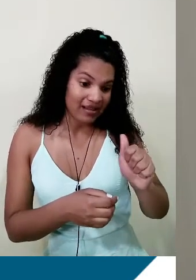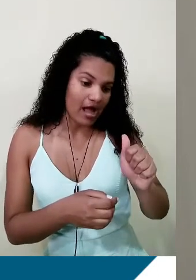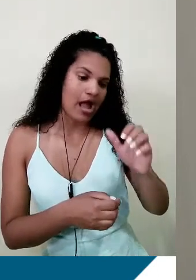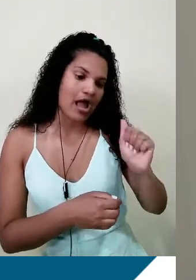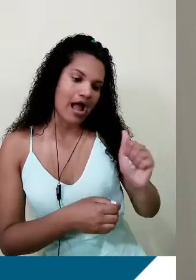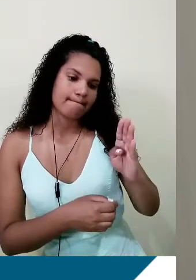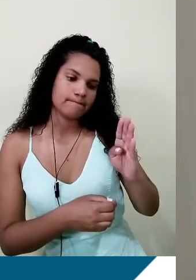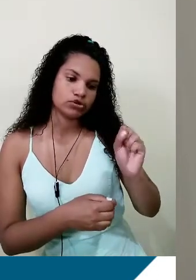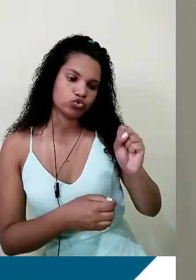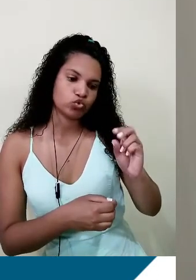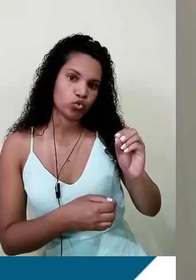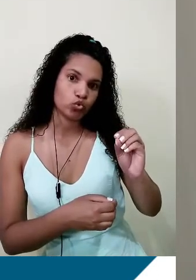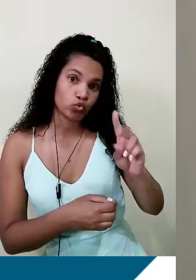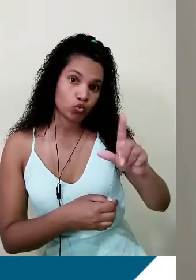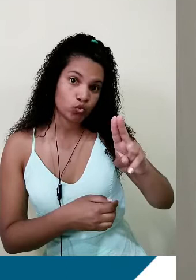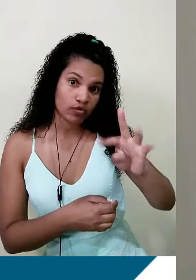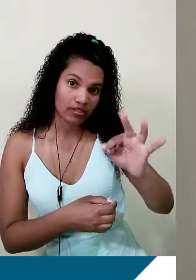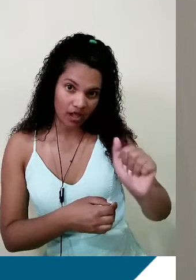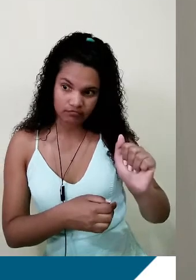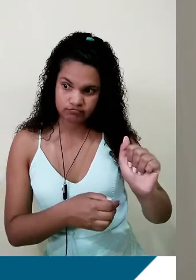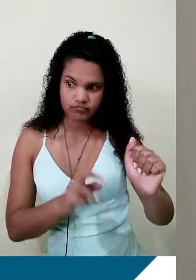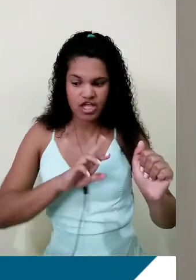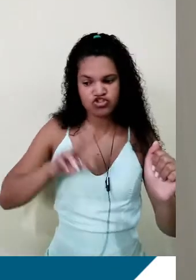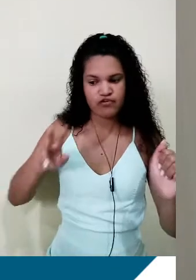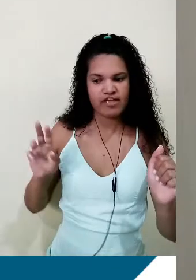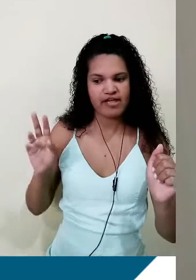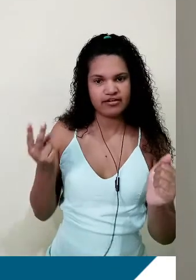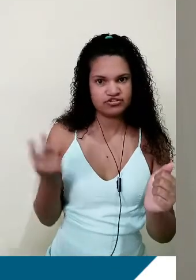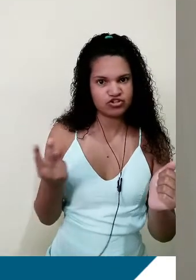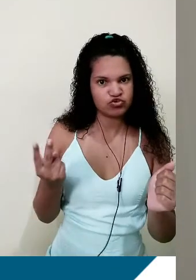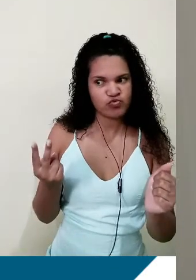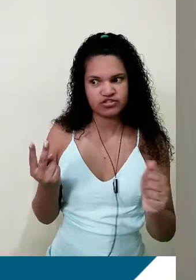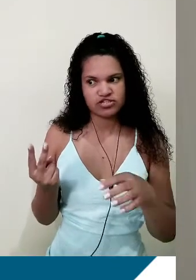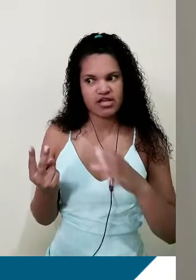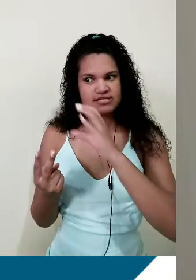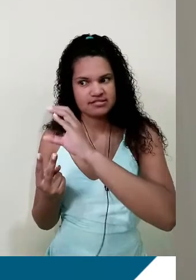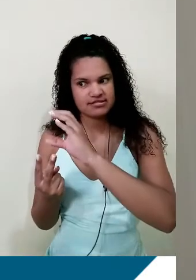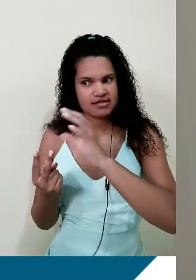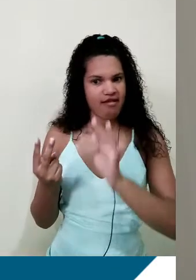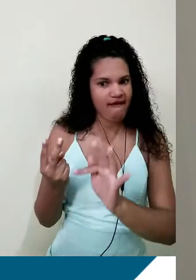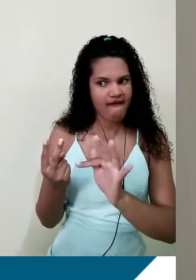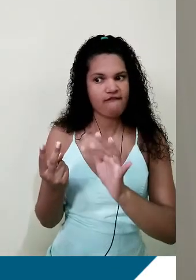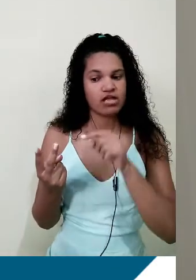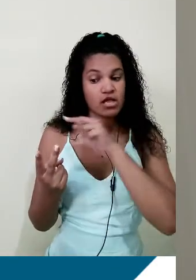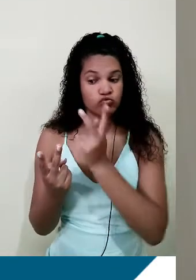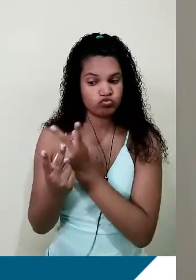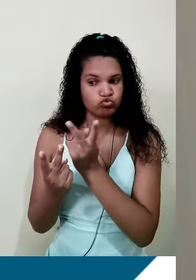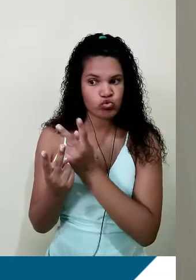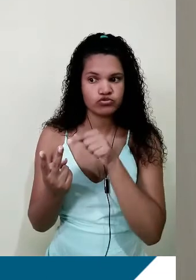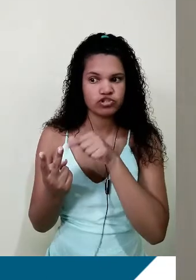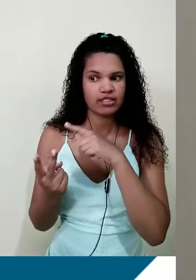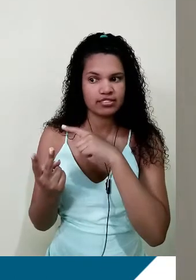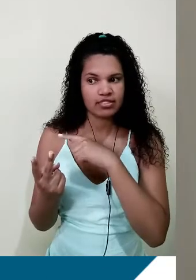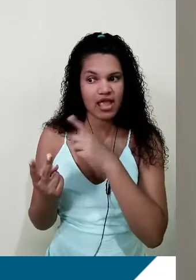escala Fahrenheit, que foram 2 escalas constituídas justamente através dos comportamentos da